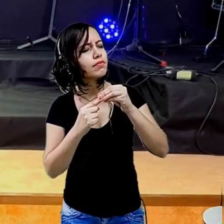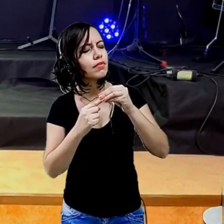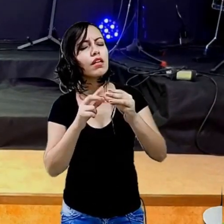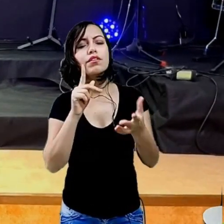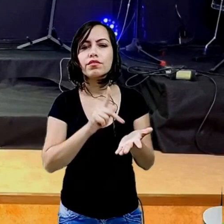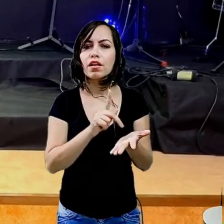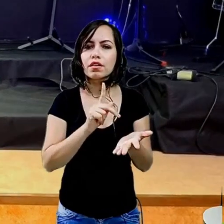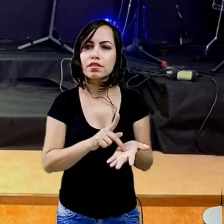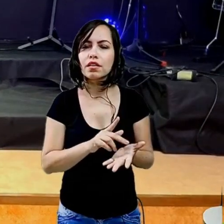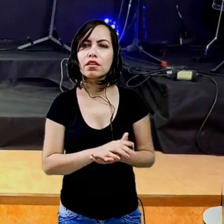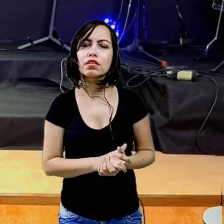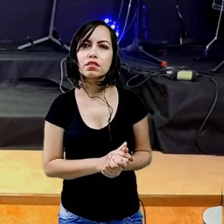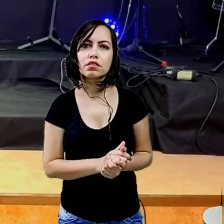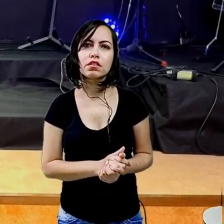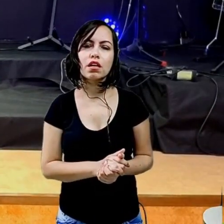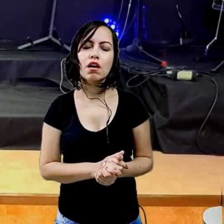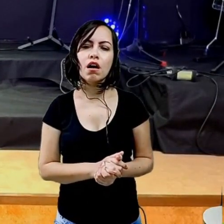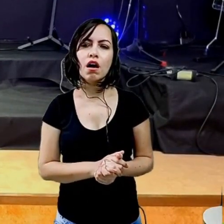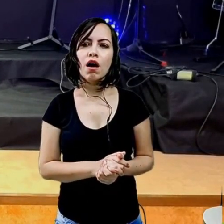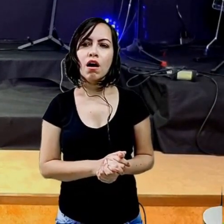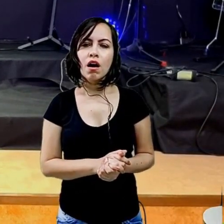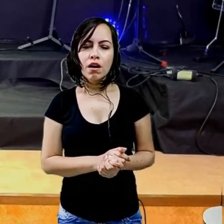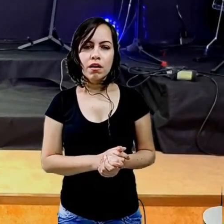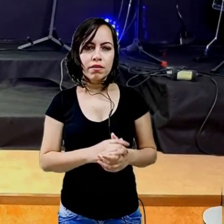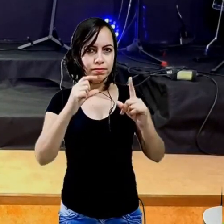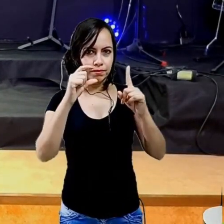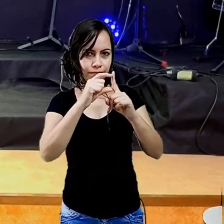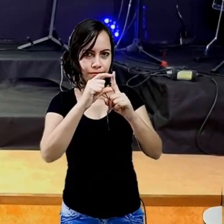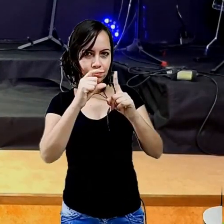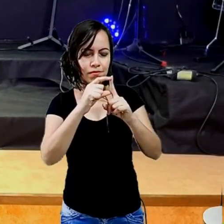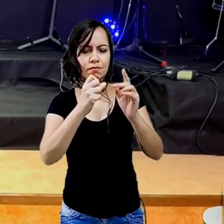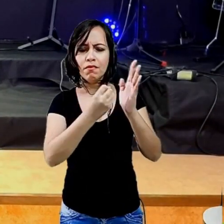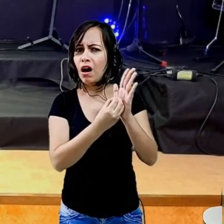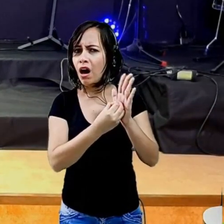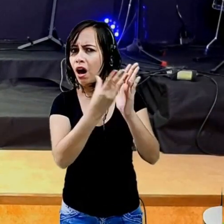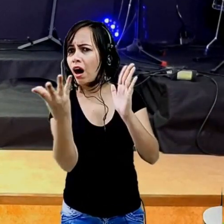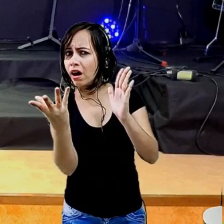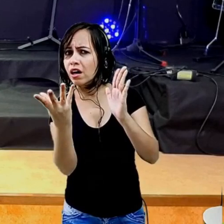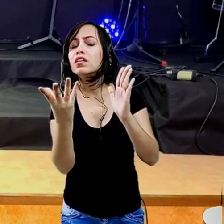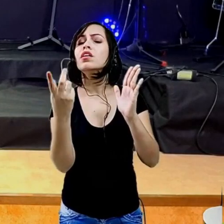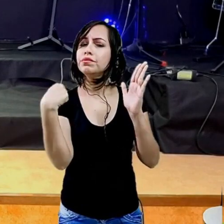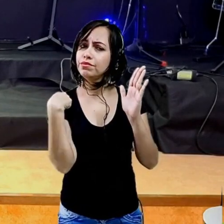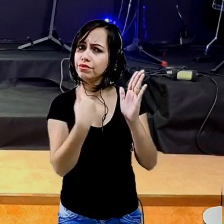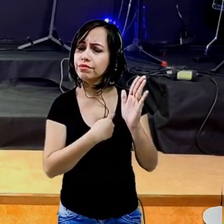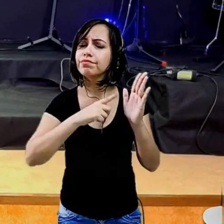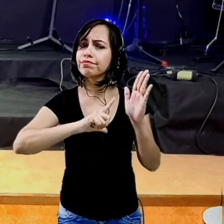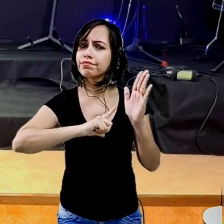o único, que a sua palavra, o seu evangelho, nós temos